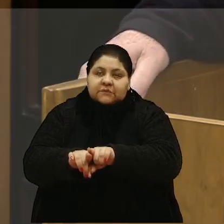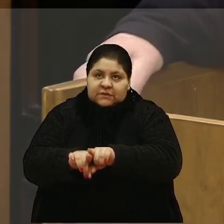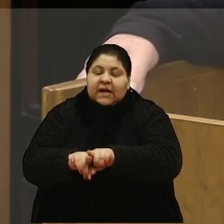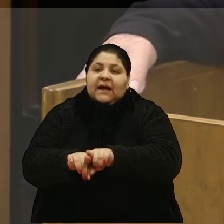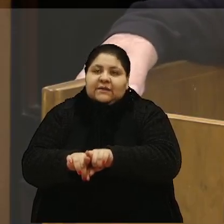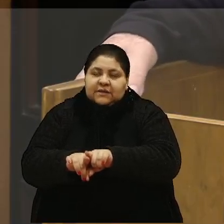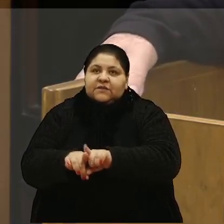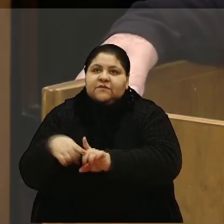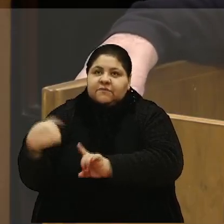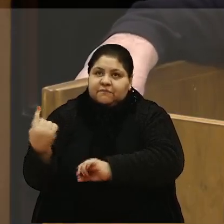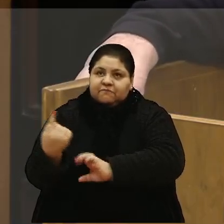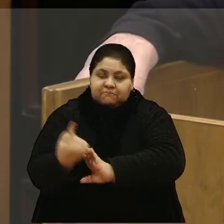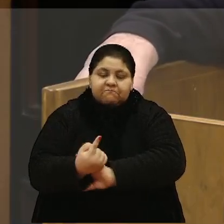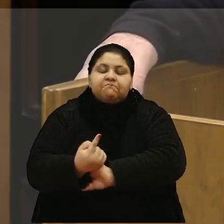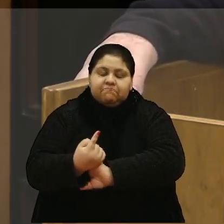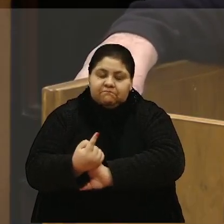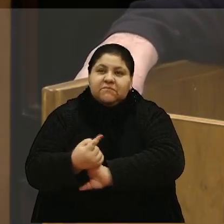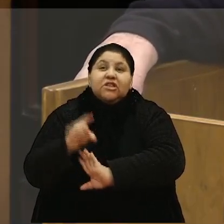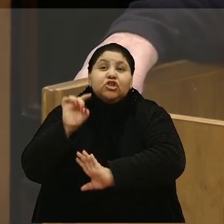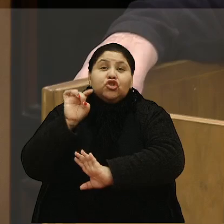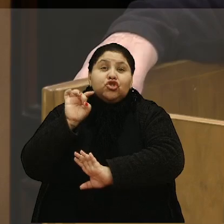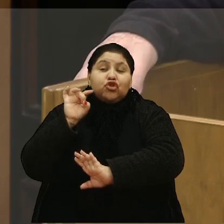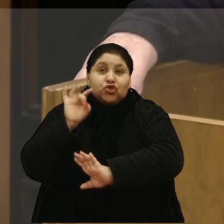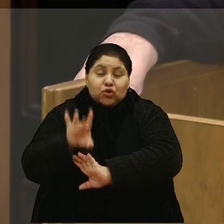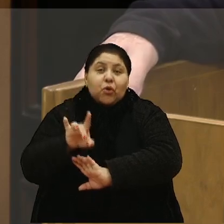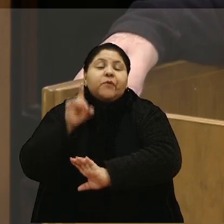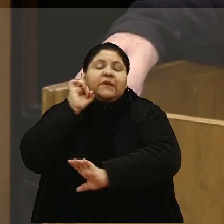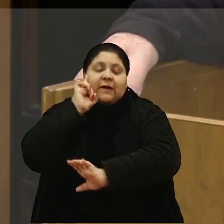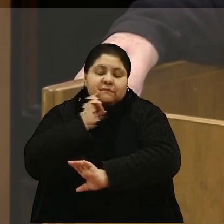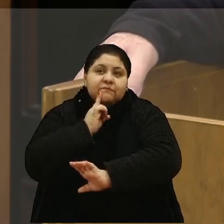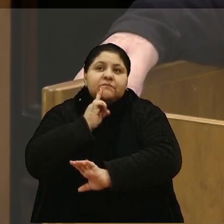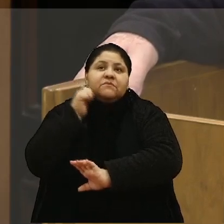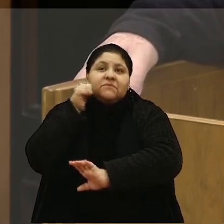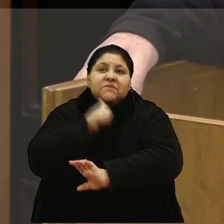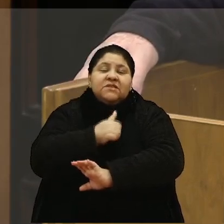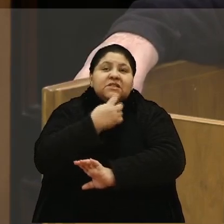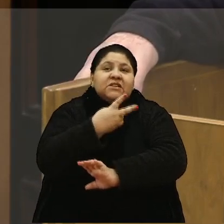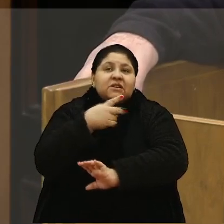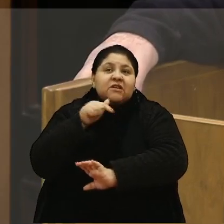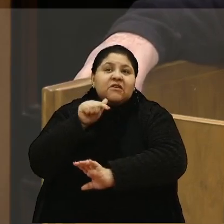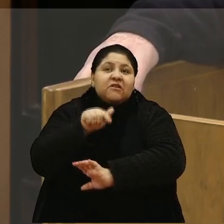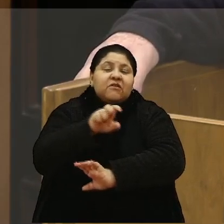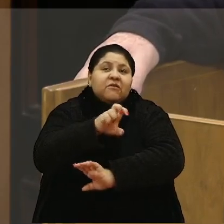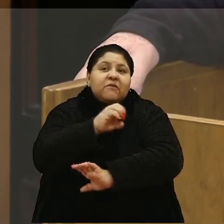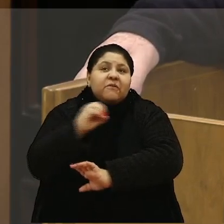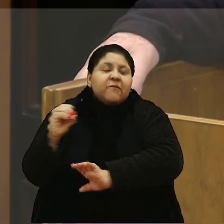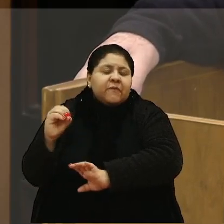nota dizendo o seguinte, que só nos Estados Unidos a Embraer tem 2.500